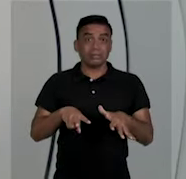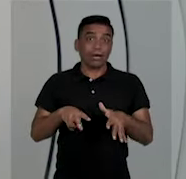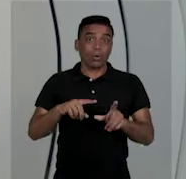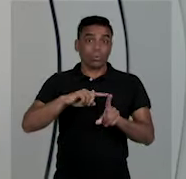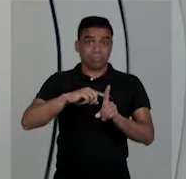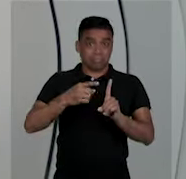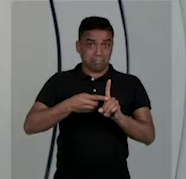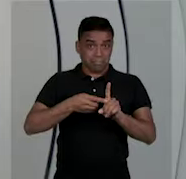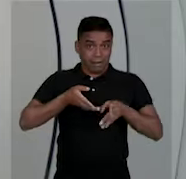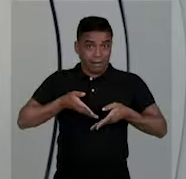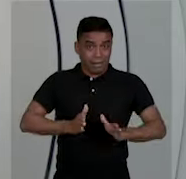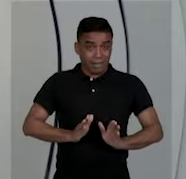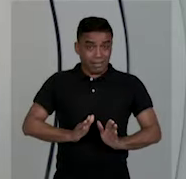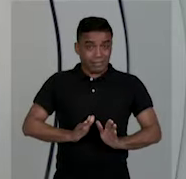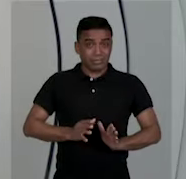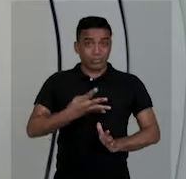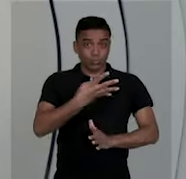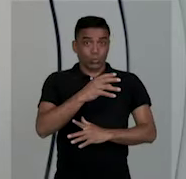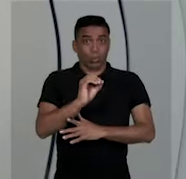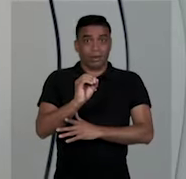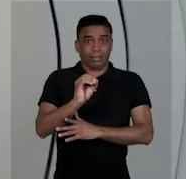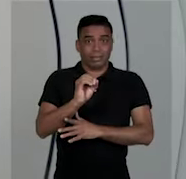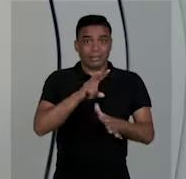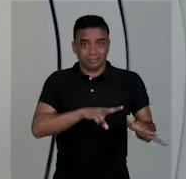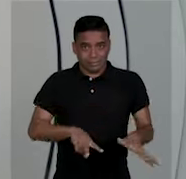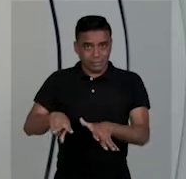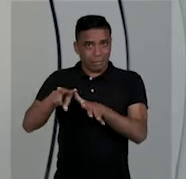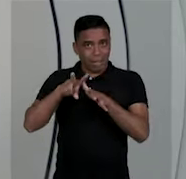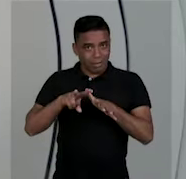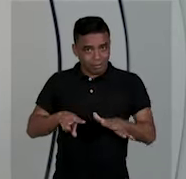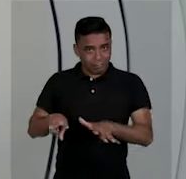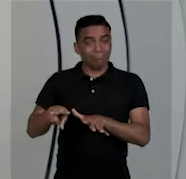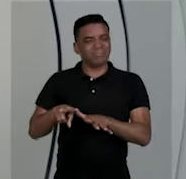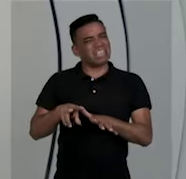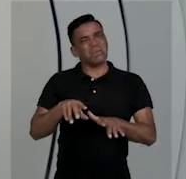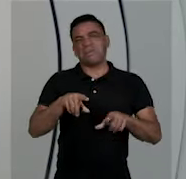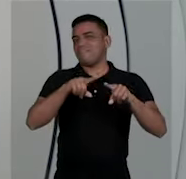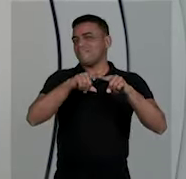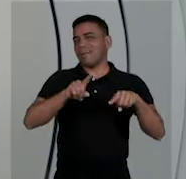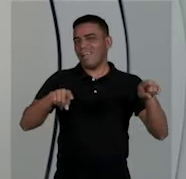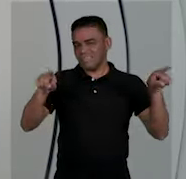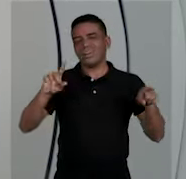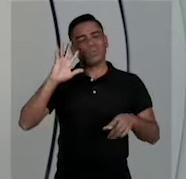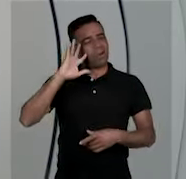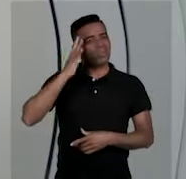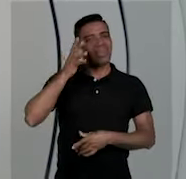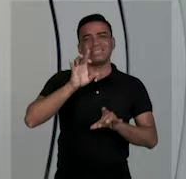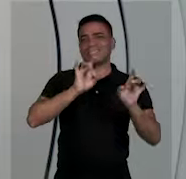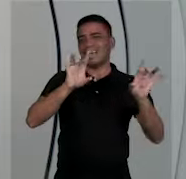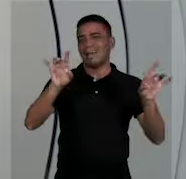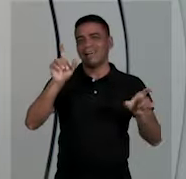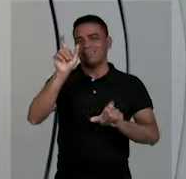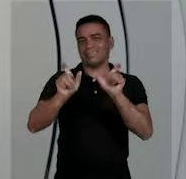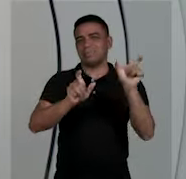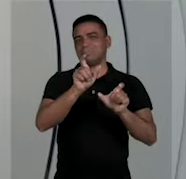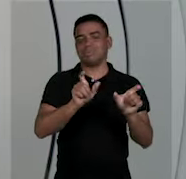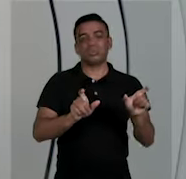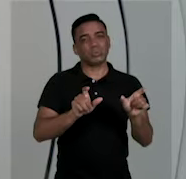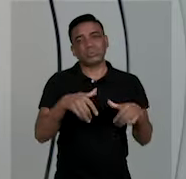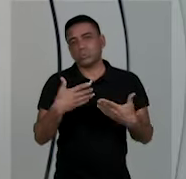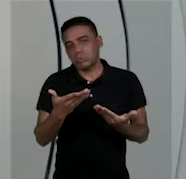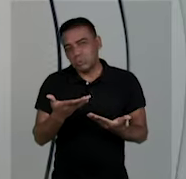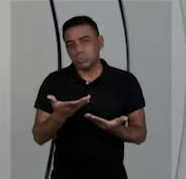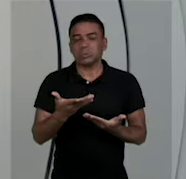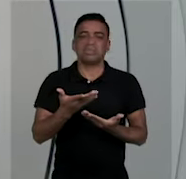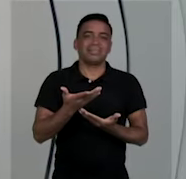gestação. Claro que isso vai variar de acordo com cada pessoa, porque a gravidez ela é muito dinâmica. Em alguns